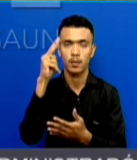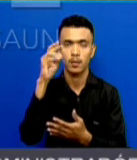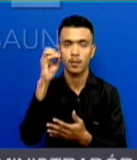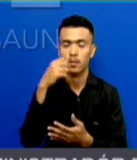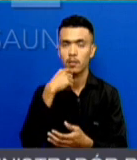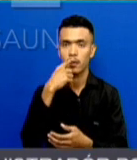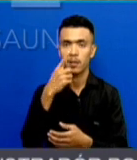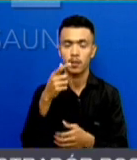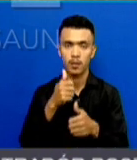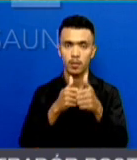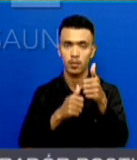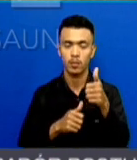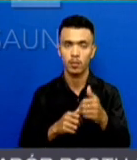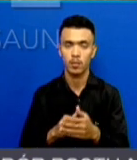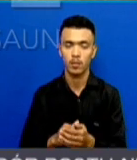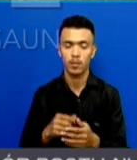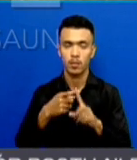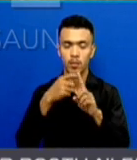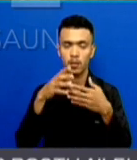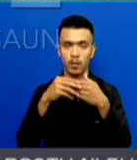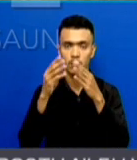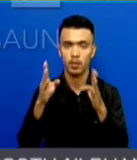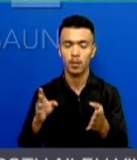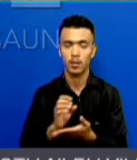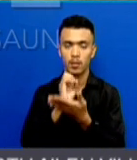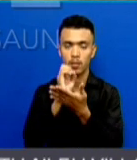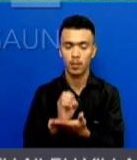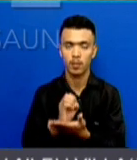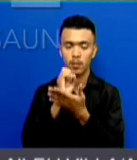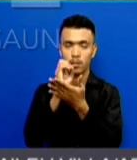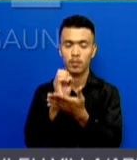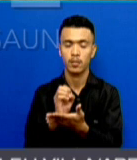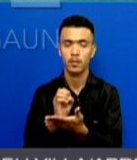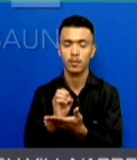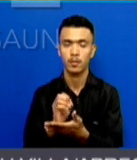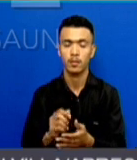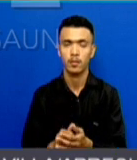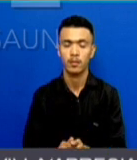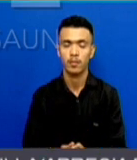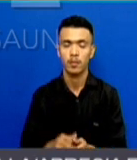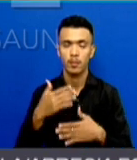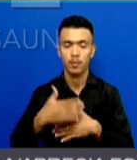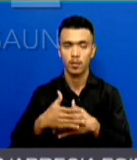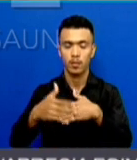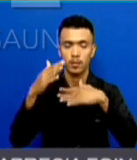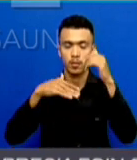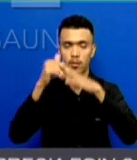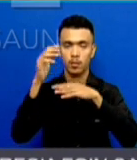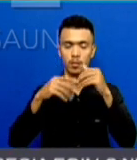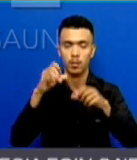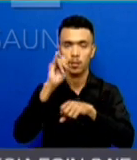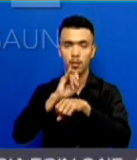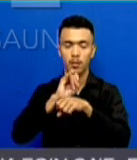confirma, baseba fiscalização com sua autoridade Região Administrativa Especial oikusiambeno, Progresso, construção,